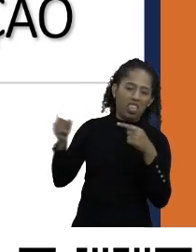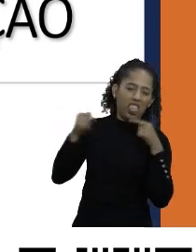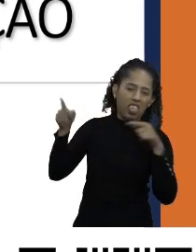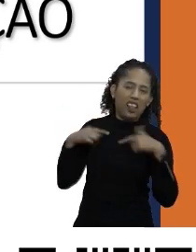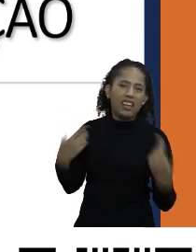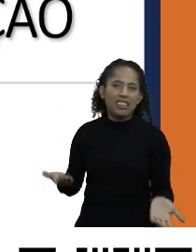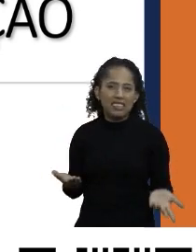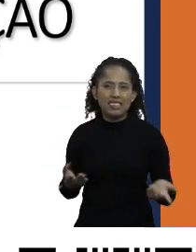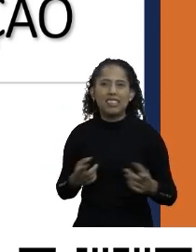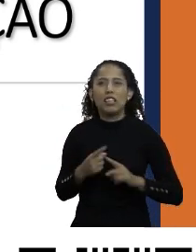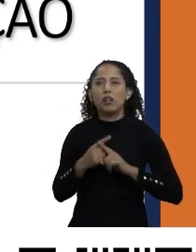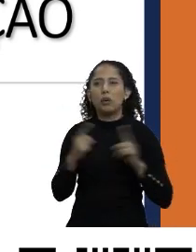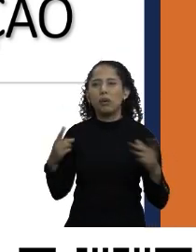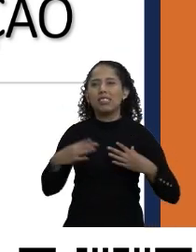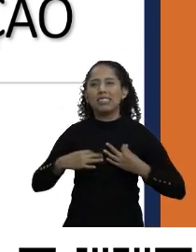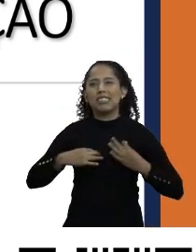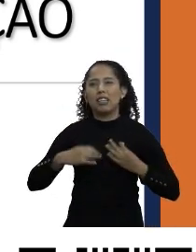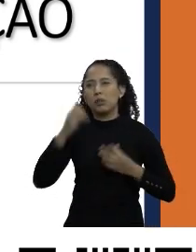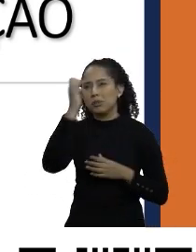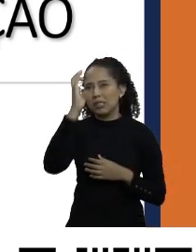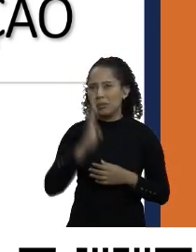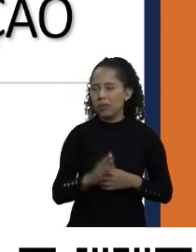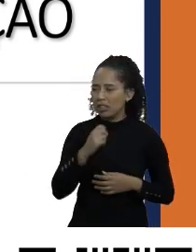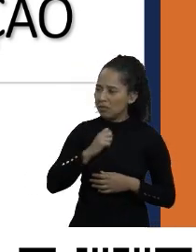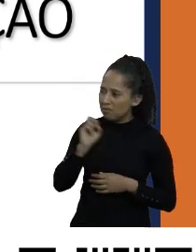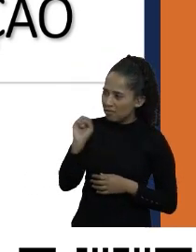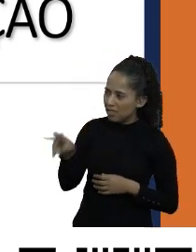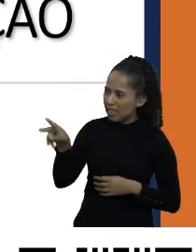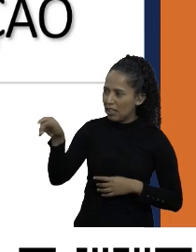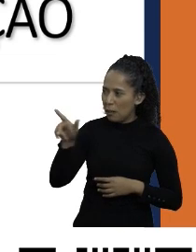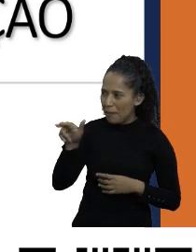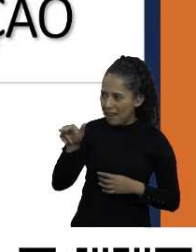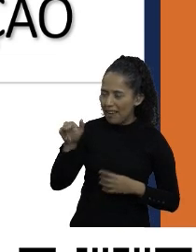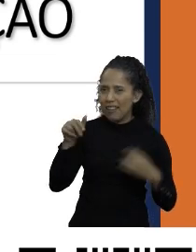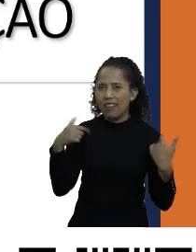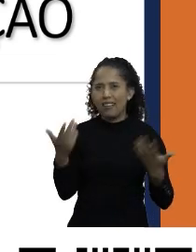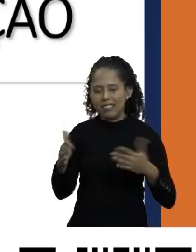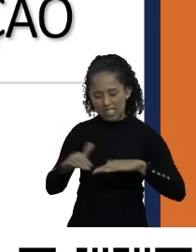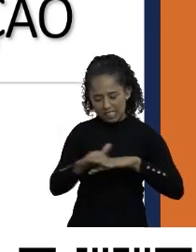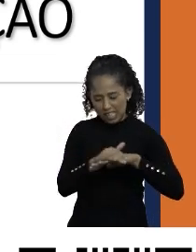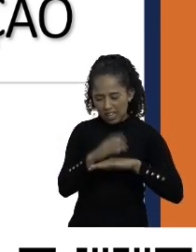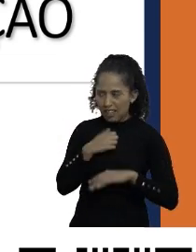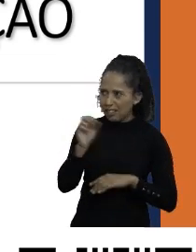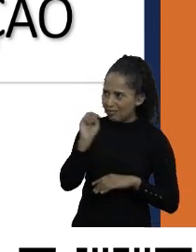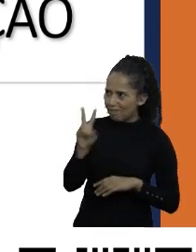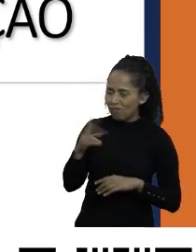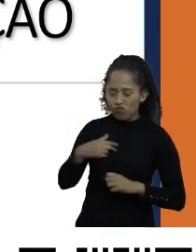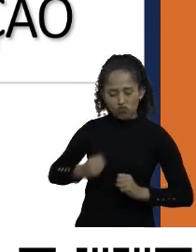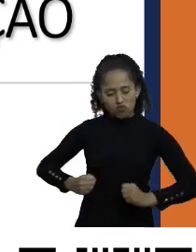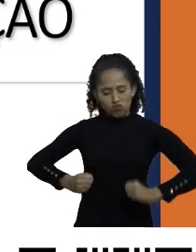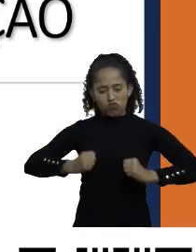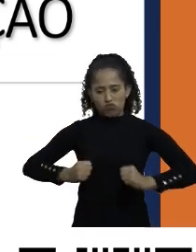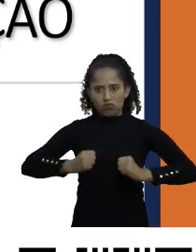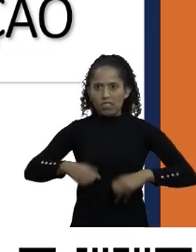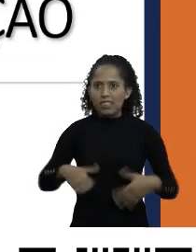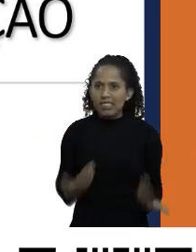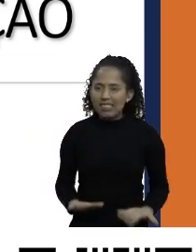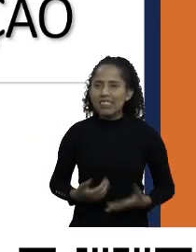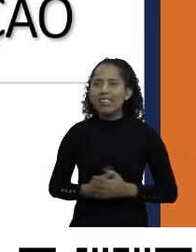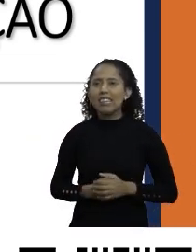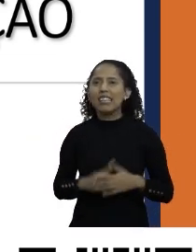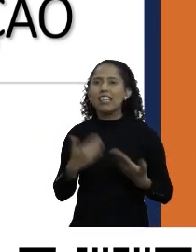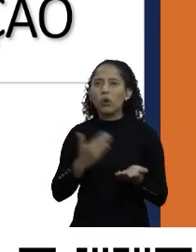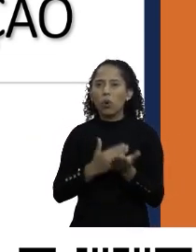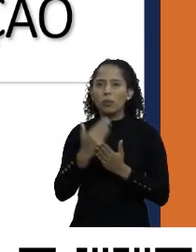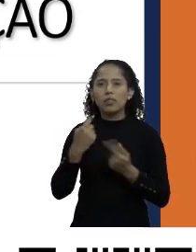Mas com a camisa da seleção brasileira da minha irmã, com o tênis que ela trouxe, eu ficava fortão. Então, no começo, a gente precisa